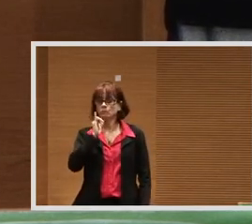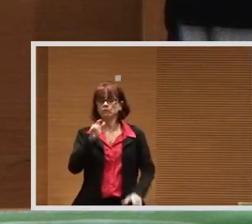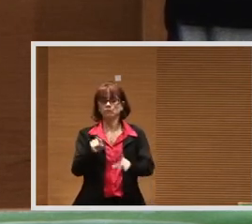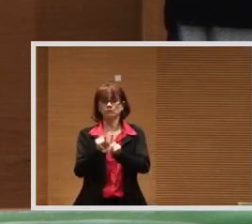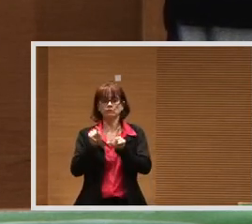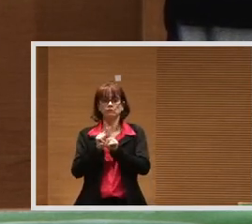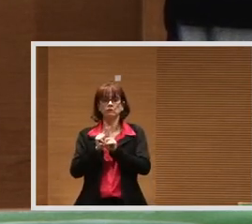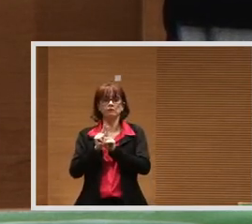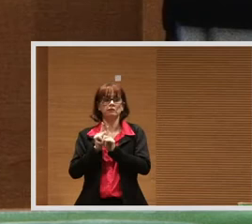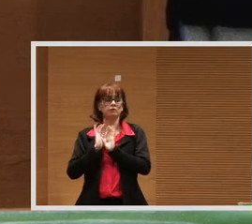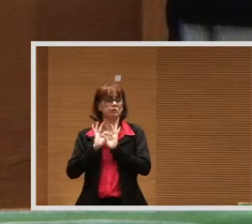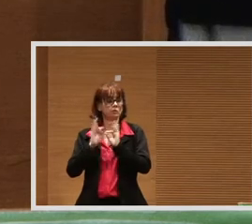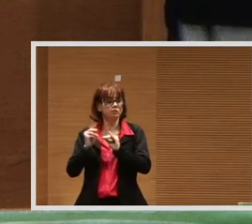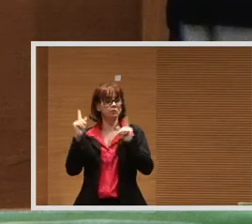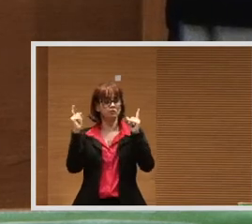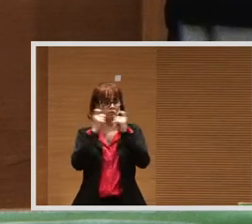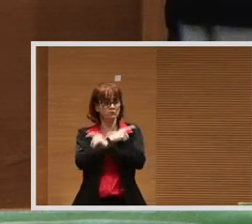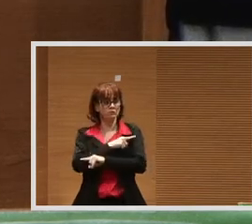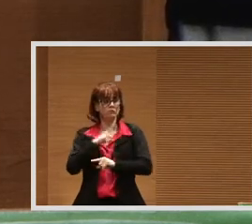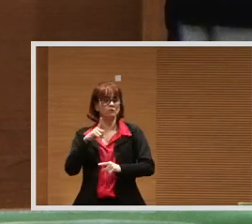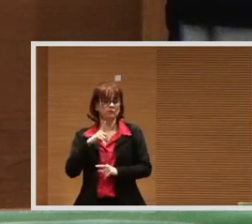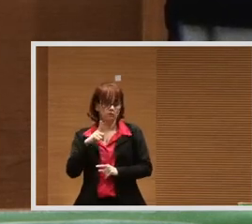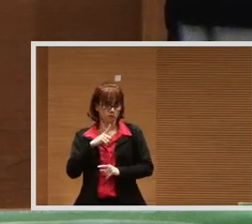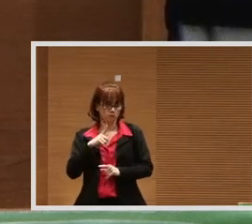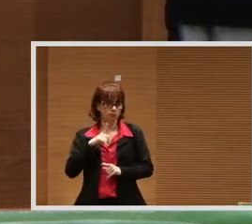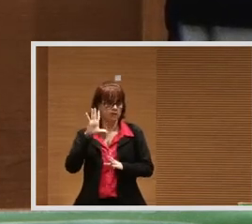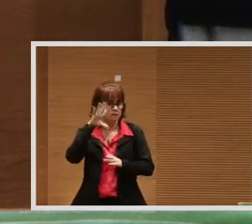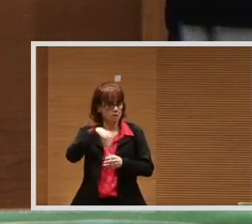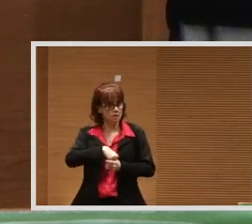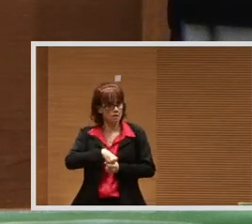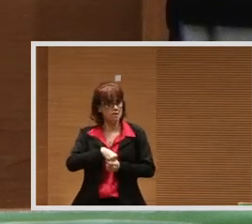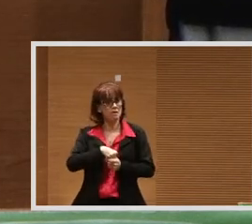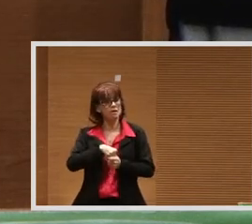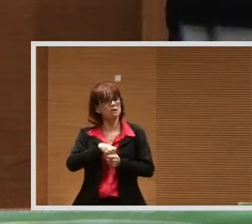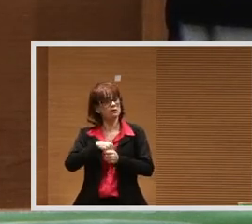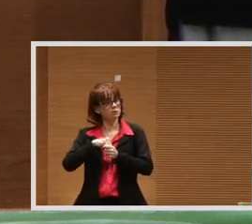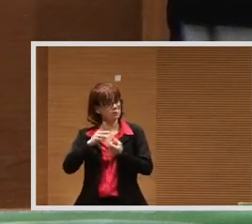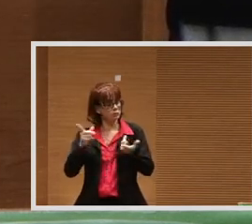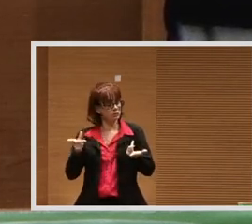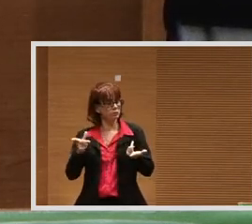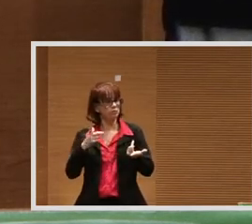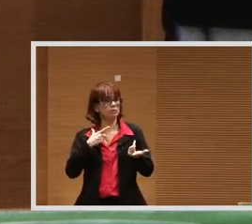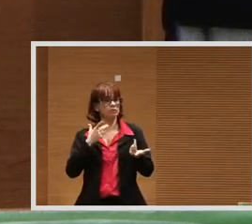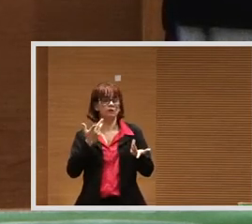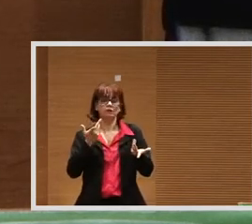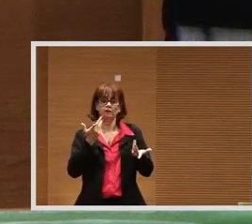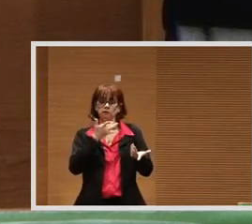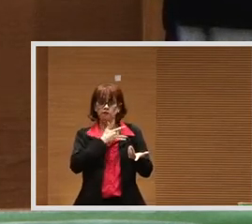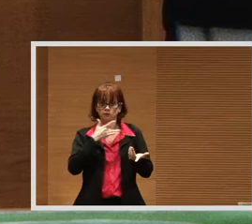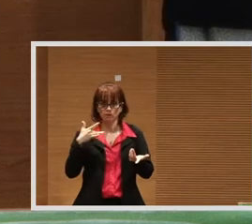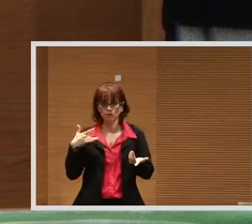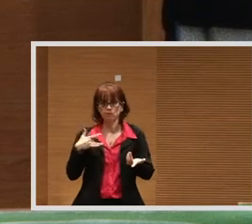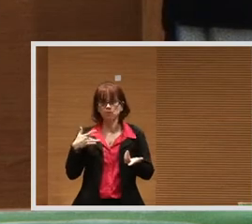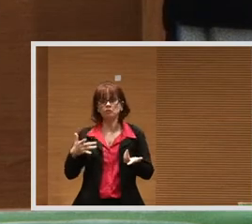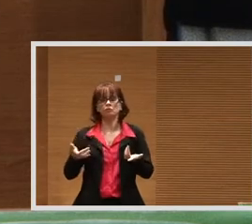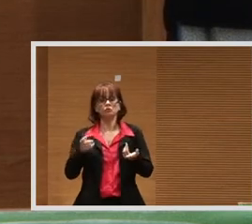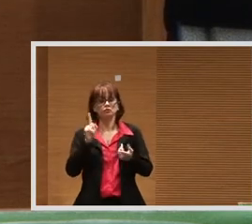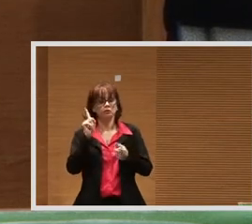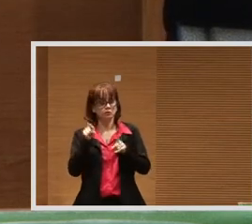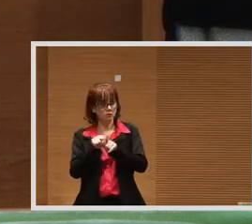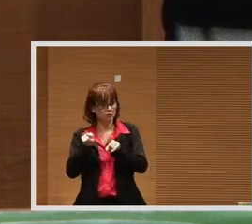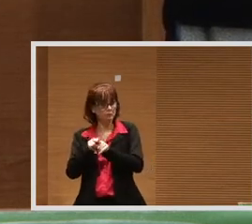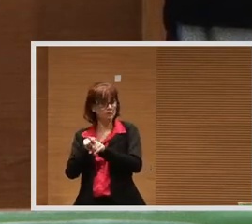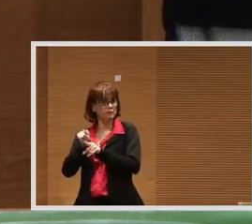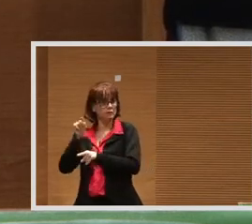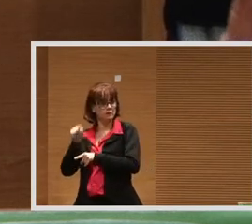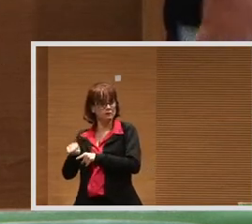todas as dificuldades que tem na porta de entrada da saúde, eu estou falando da porta de entrada da educação,